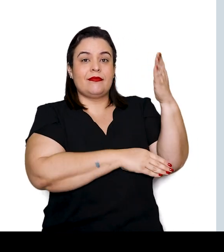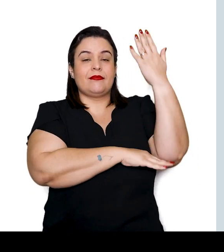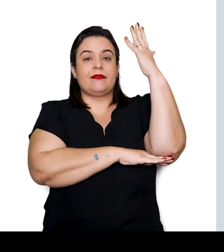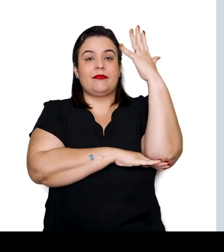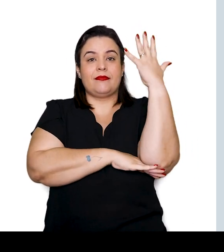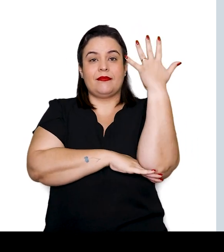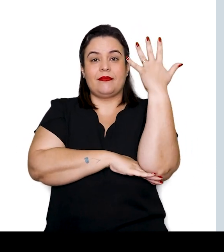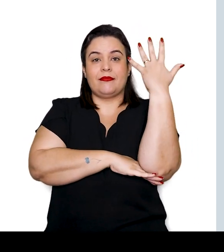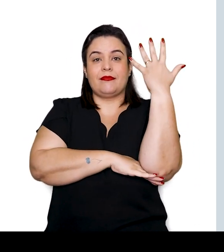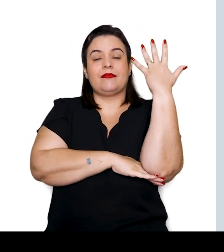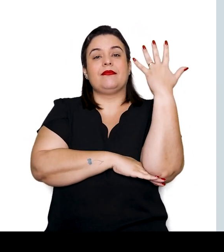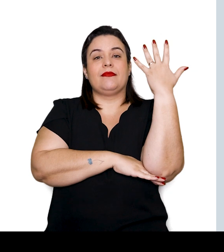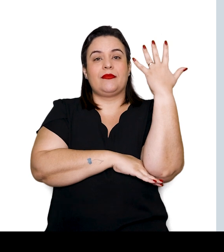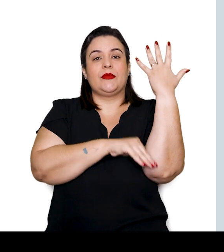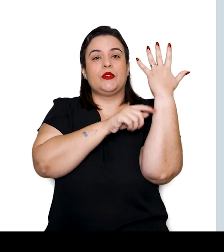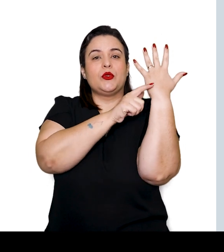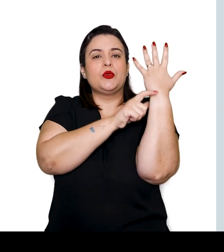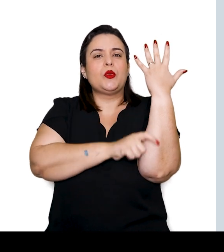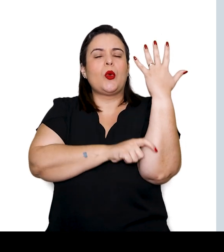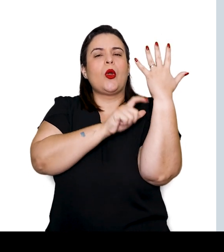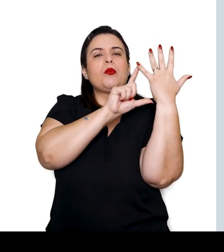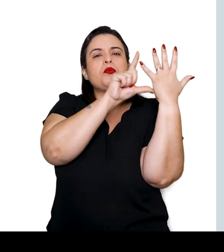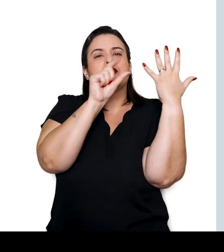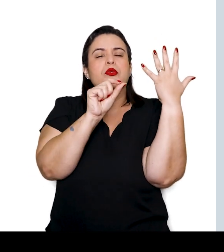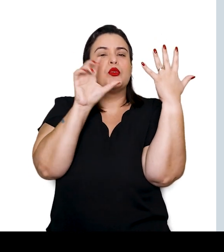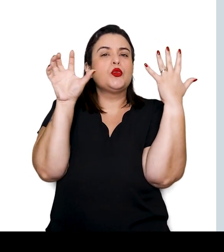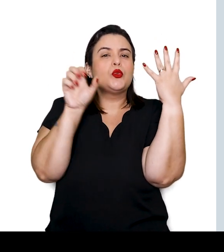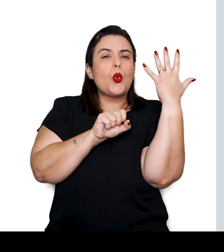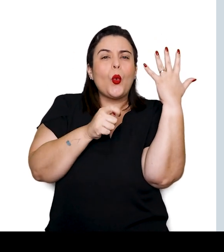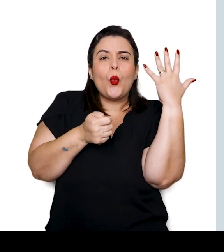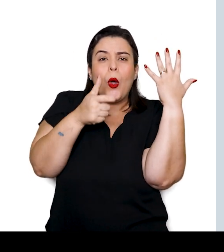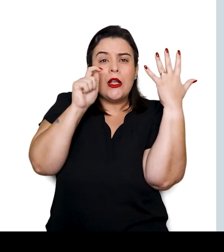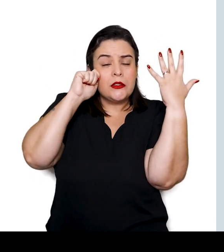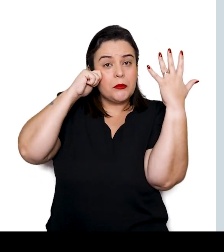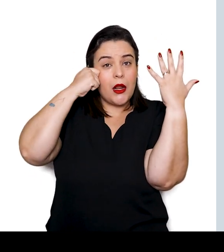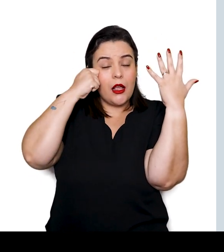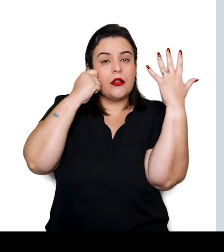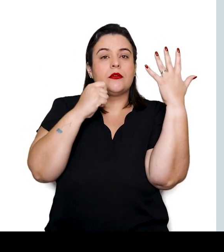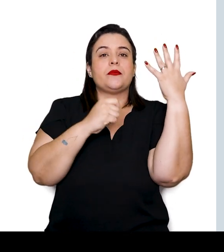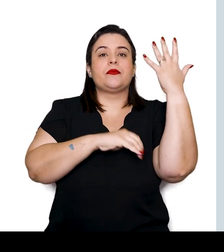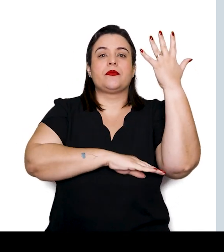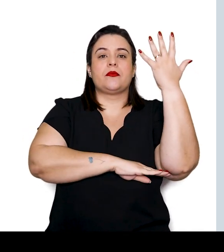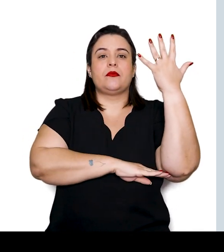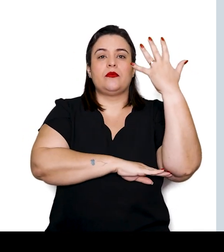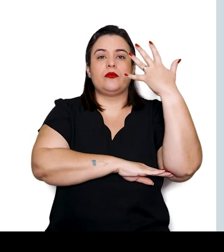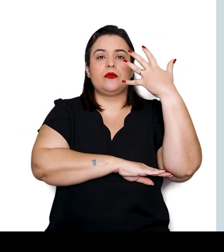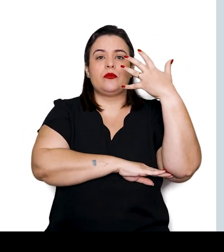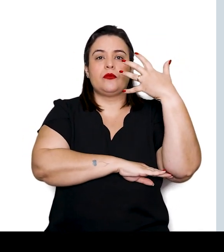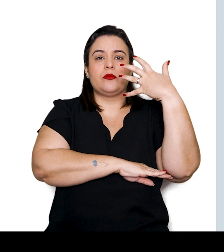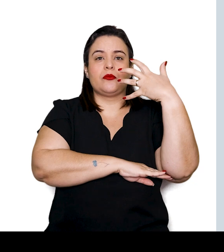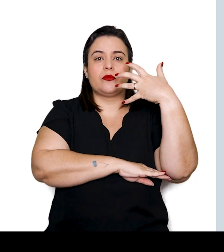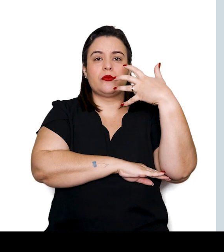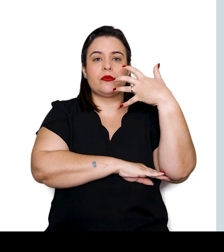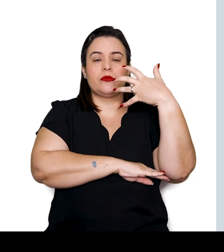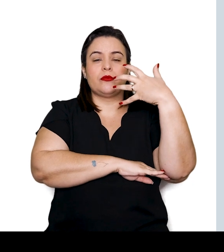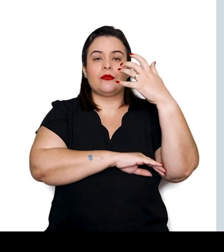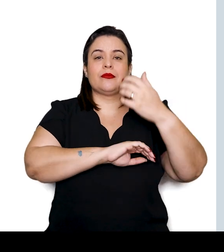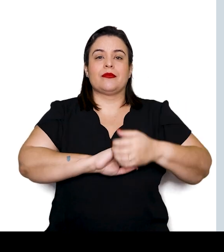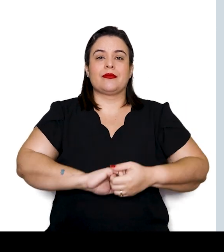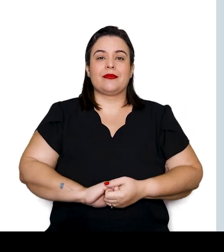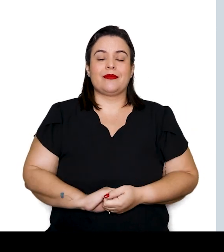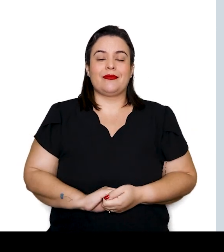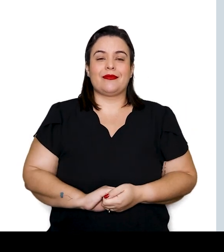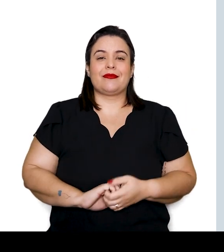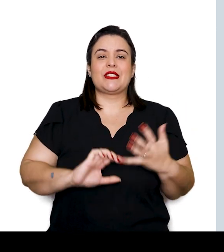tela, há a silhueta de uma árvore com tronco e galhos escuros, quase pretos, que se curvam em direção ao centro